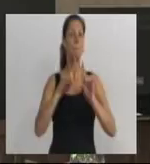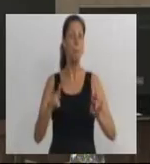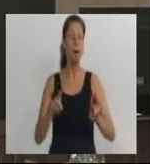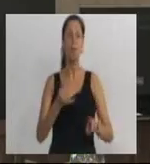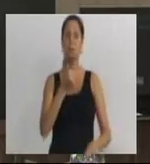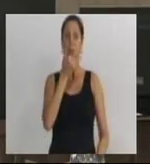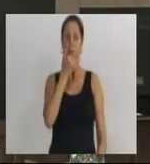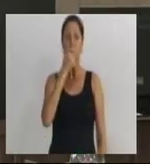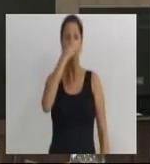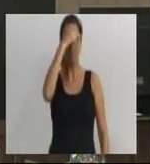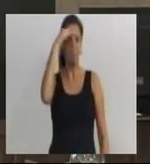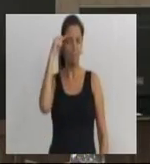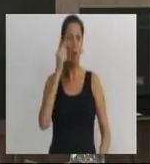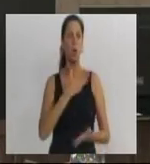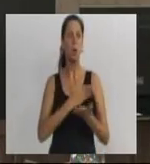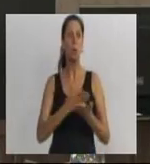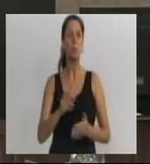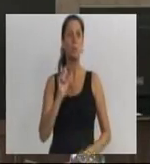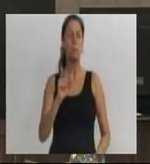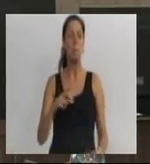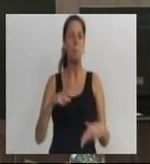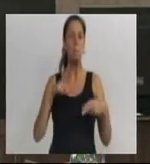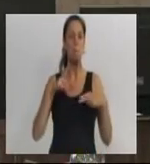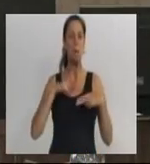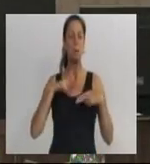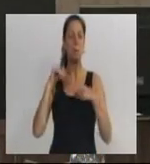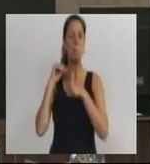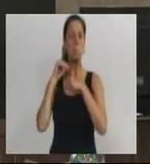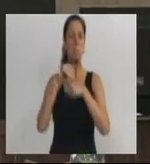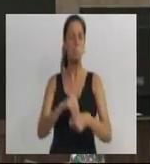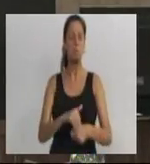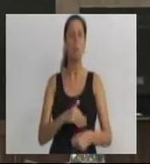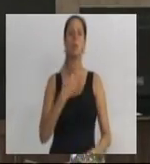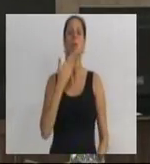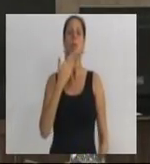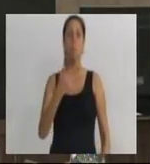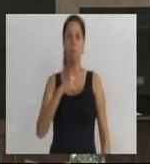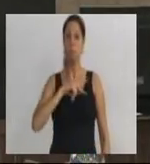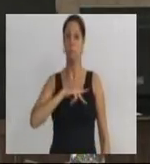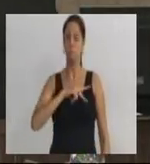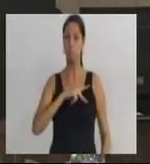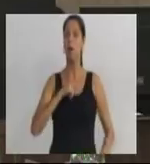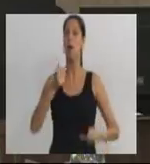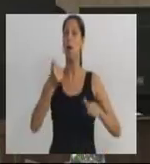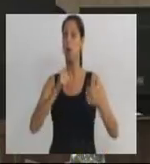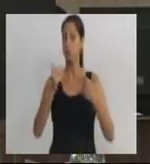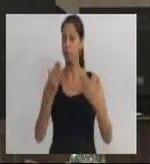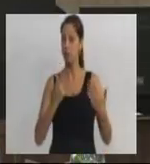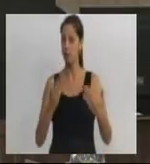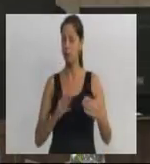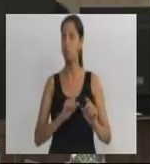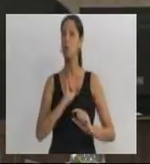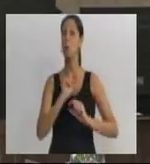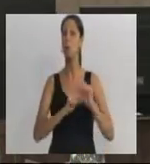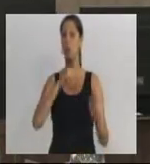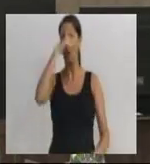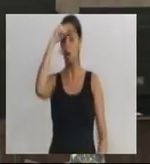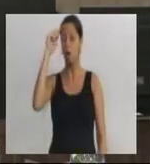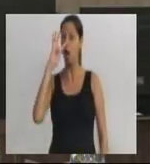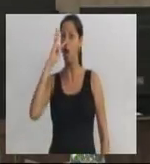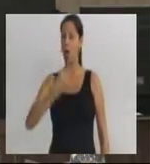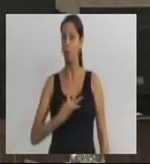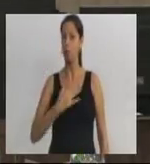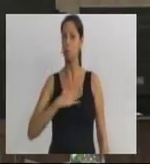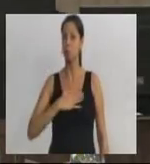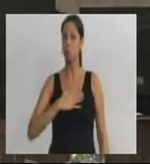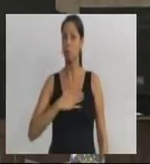e parte para os ataques pessoais, presidente. Peço para que Vossa Excelência analise o que o vereador Marcos da Rosa acabou de dizer aqui. Vereador